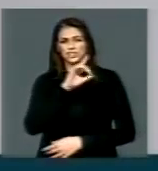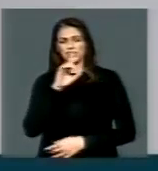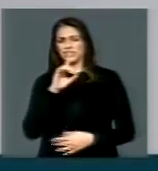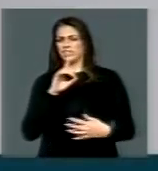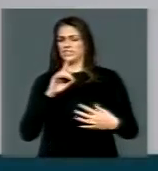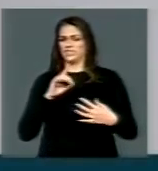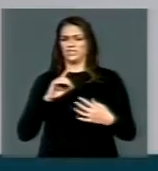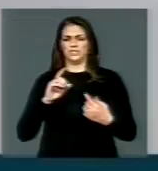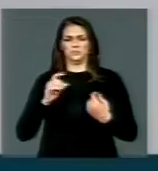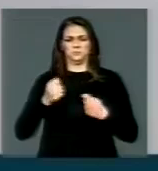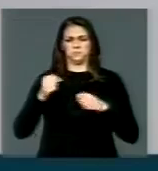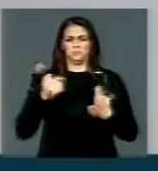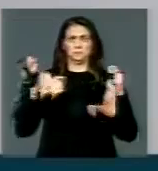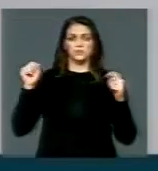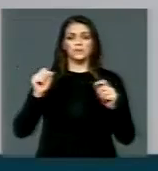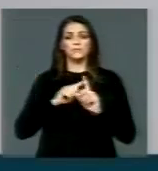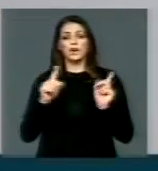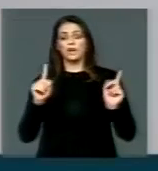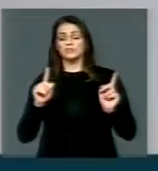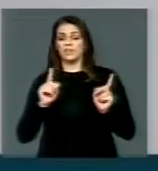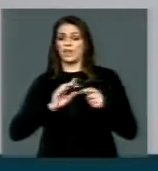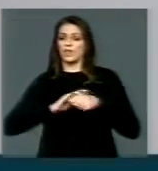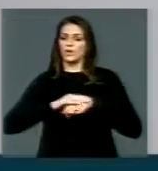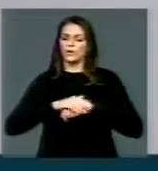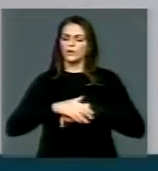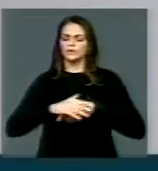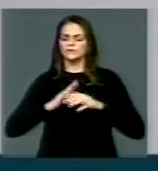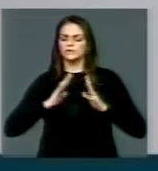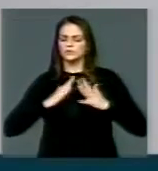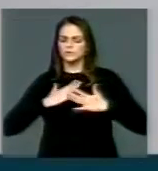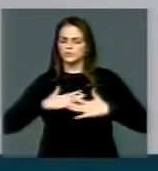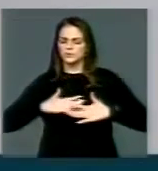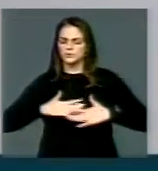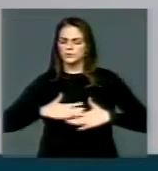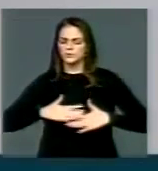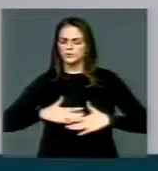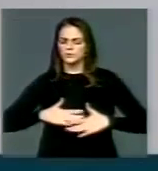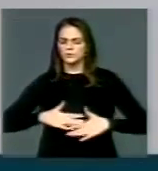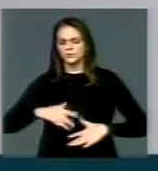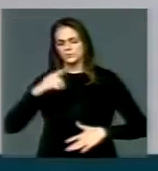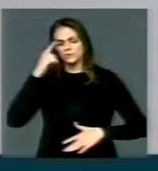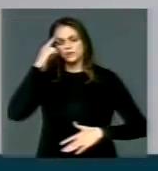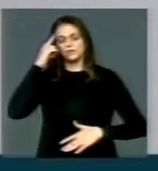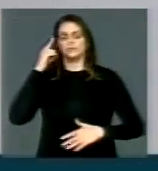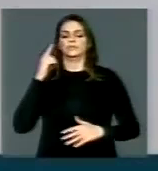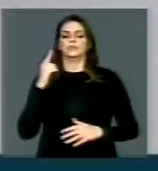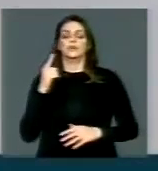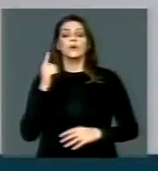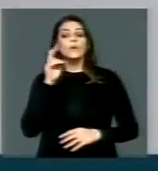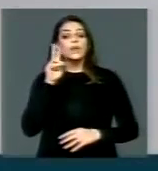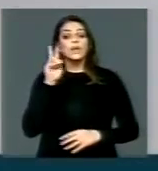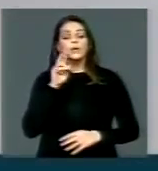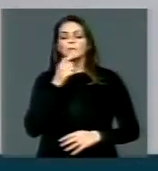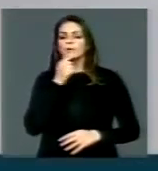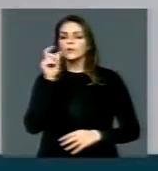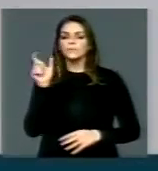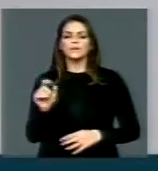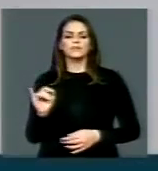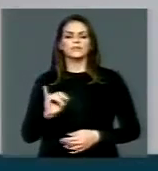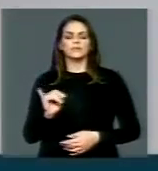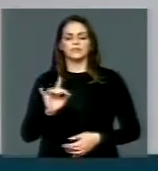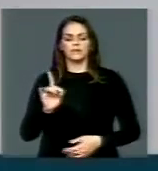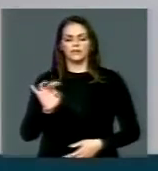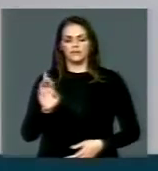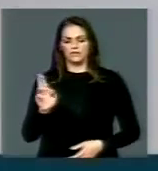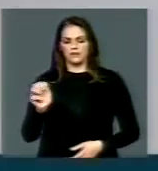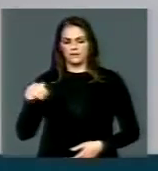exaltados, e as torcidas desfraudam as bandeiras e o radicalismo se instala. E eu lembro muito um pensador italiano, o Gramsci,